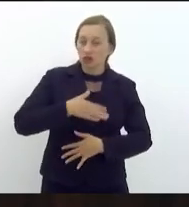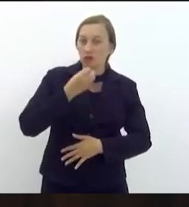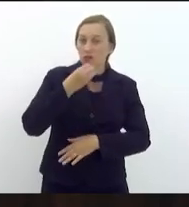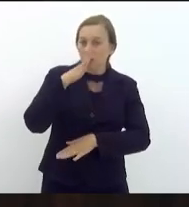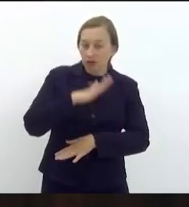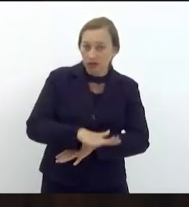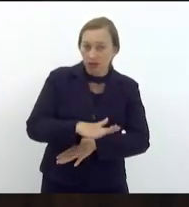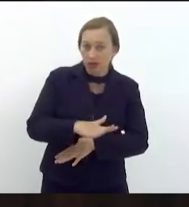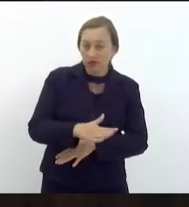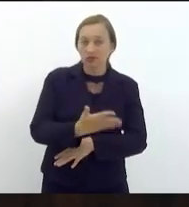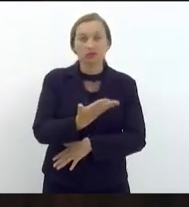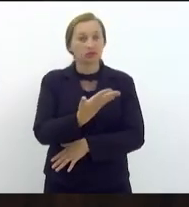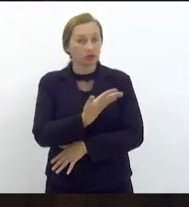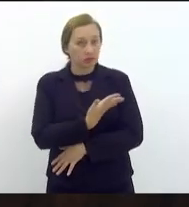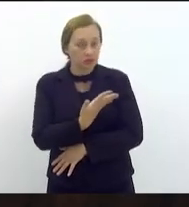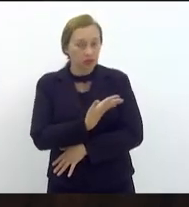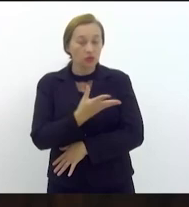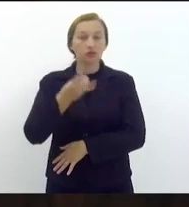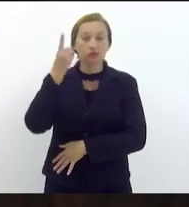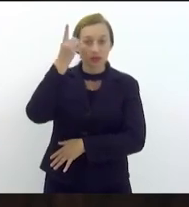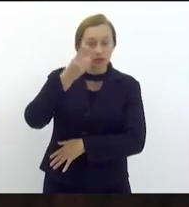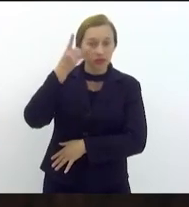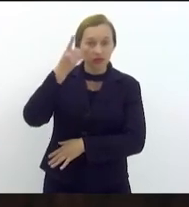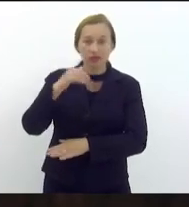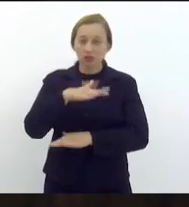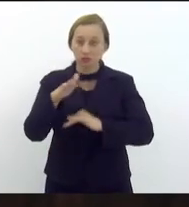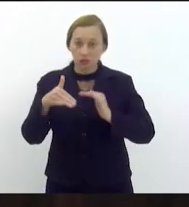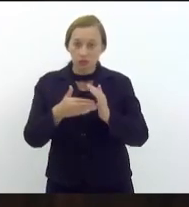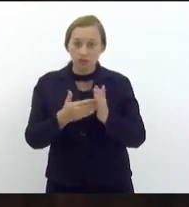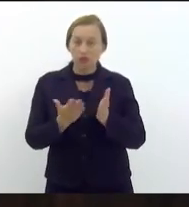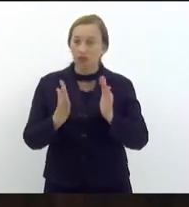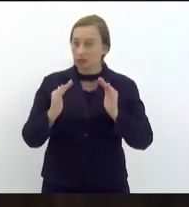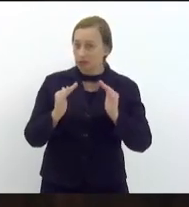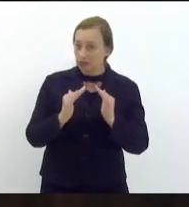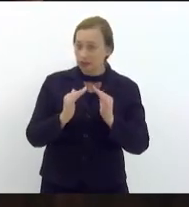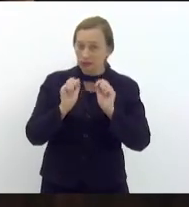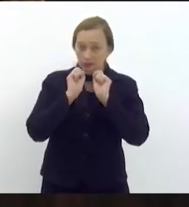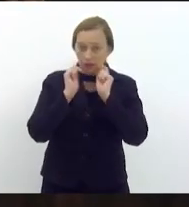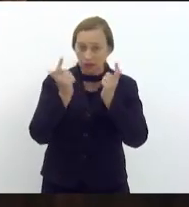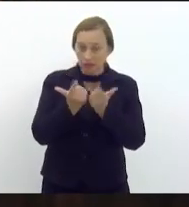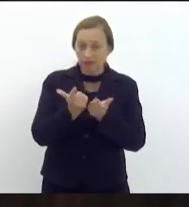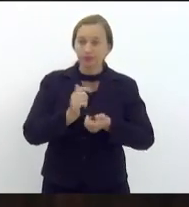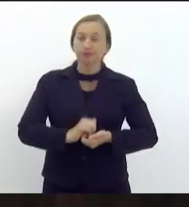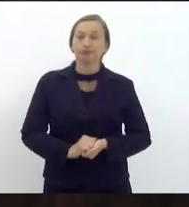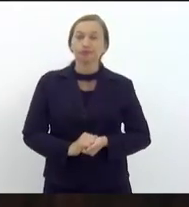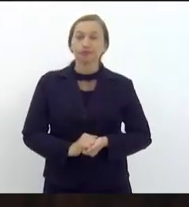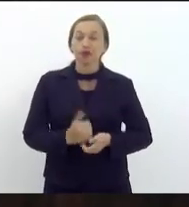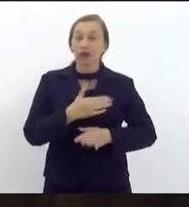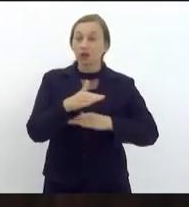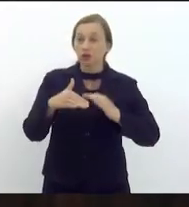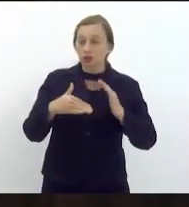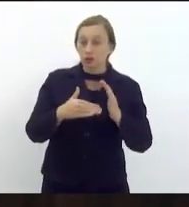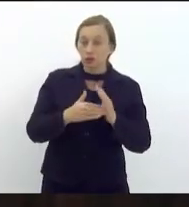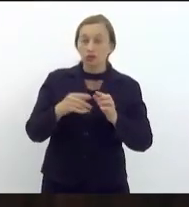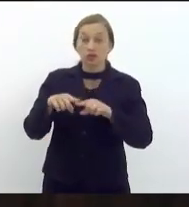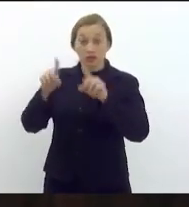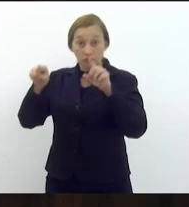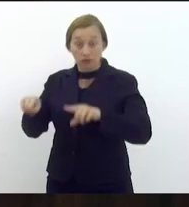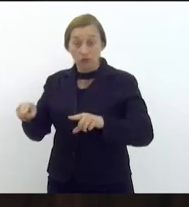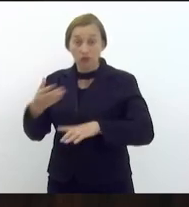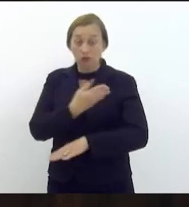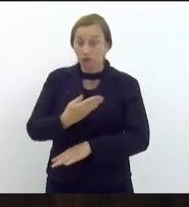tarde aos meus nobres colegas deputados e deputadas dessa casa público presente servidores